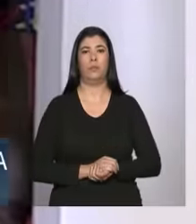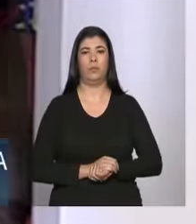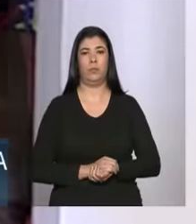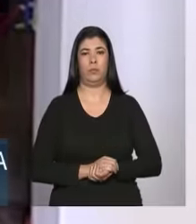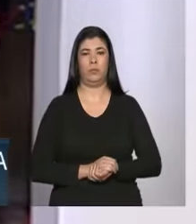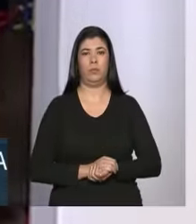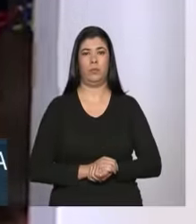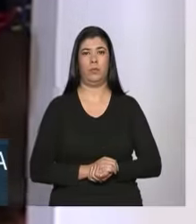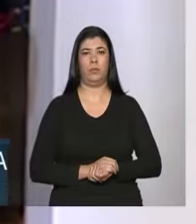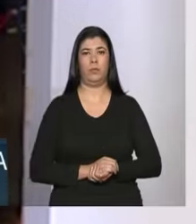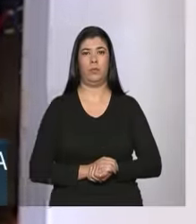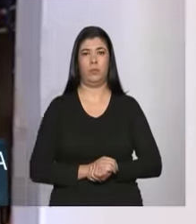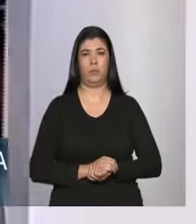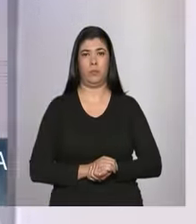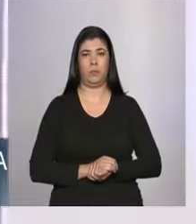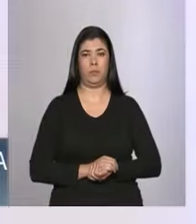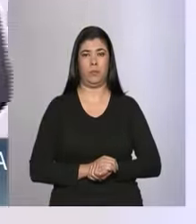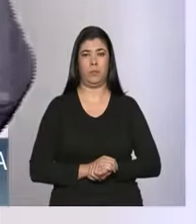lançadas